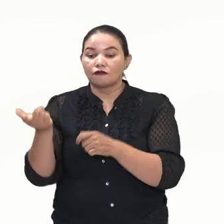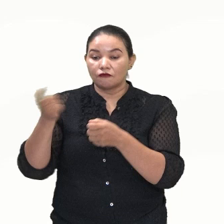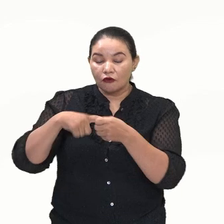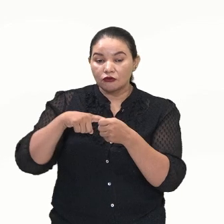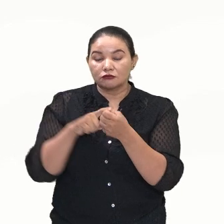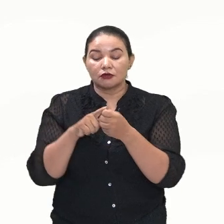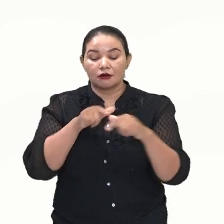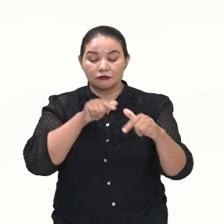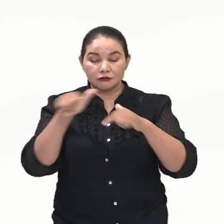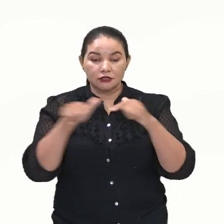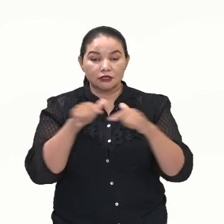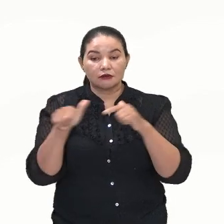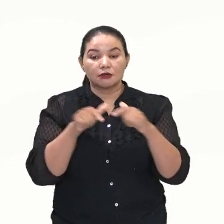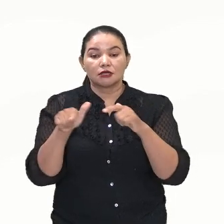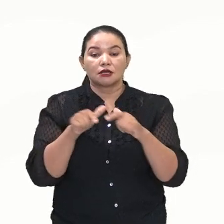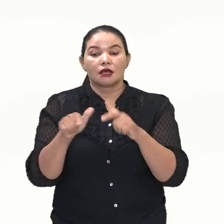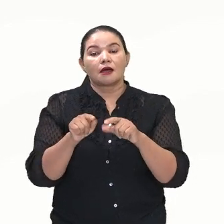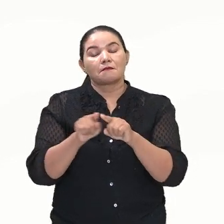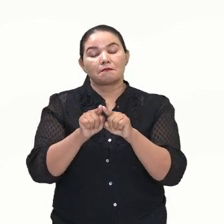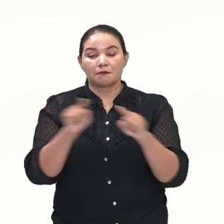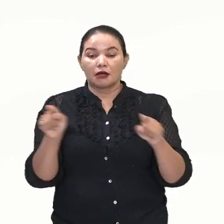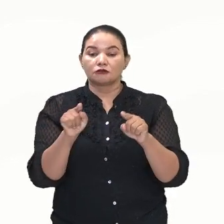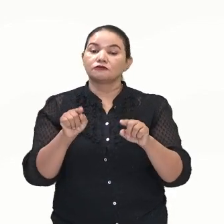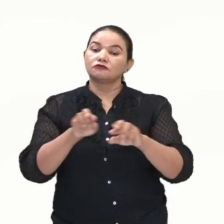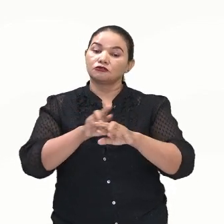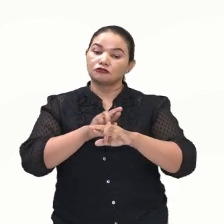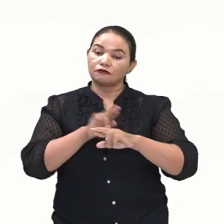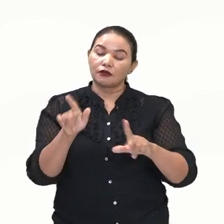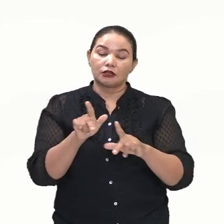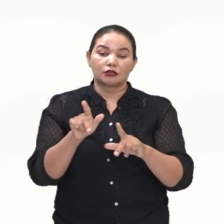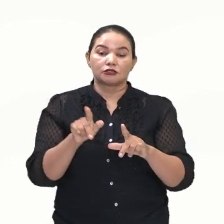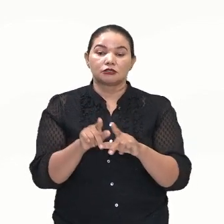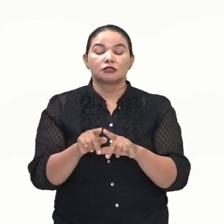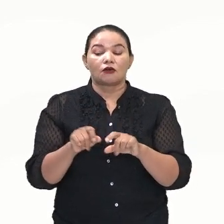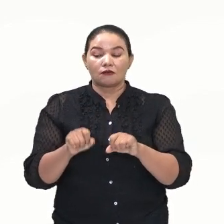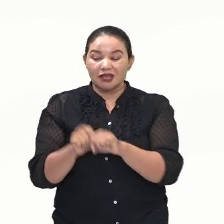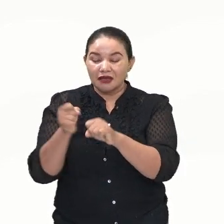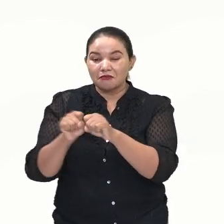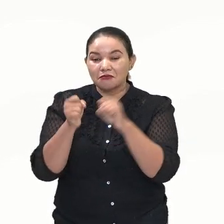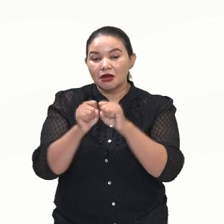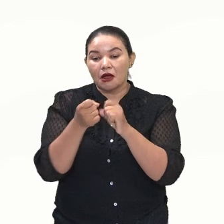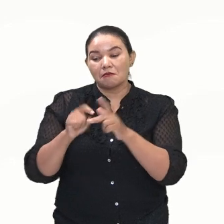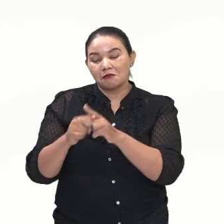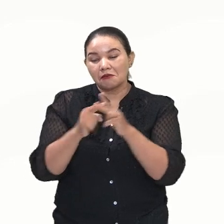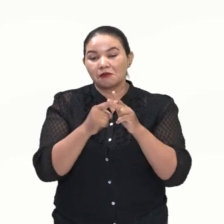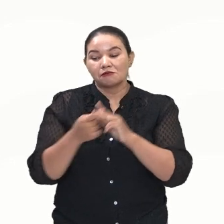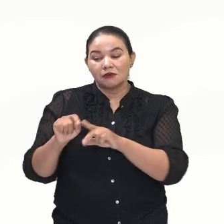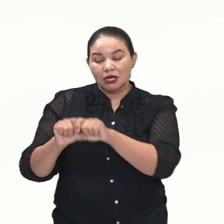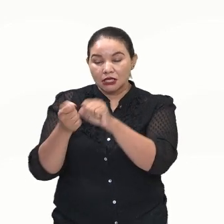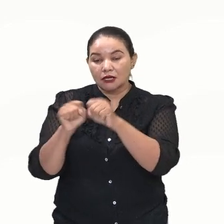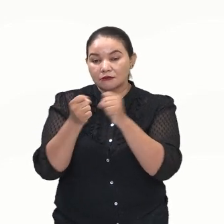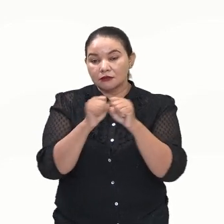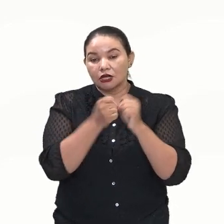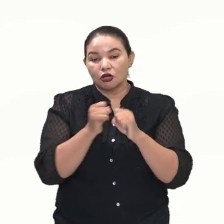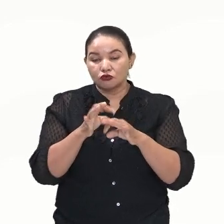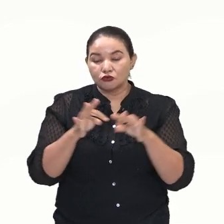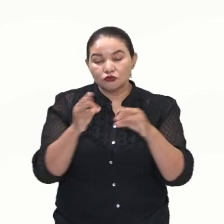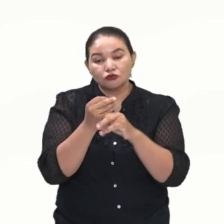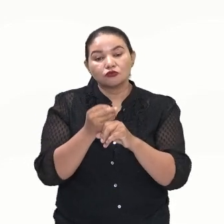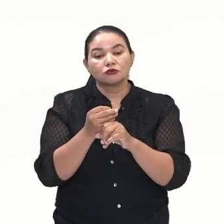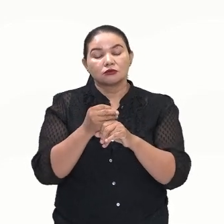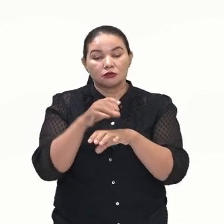postos de trabalho. No entanto, não foi o que aconteceu. Então, eles vão quebrar as máquinas com esse intuito. Esse